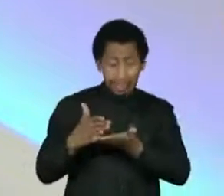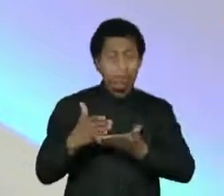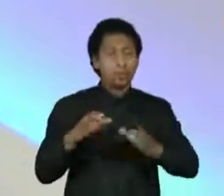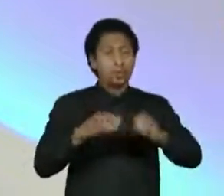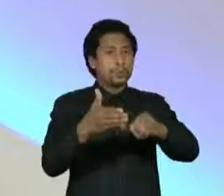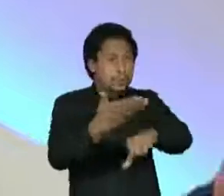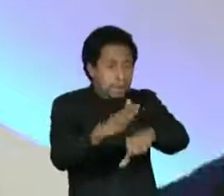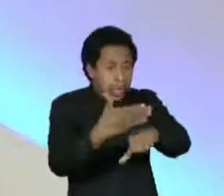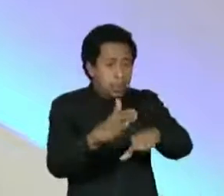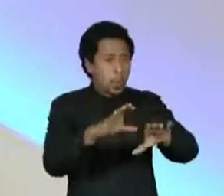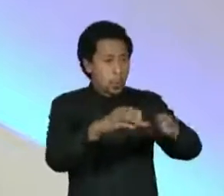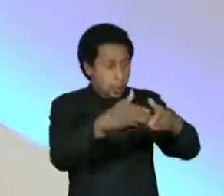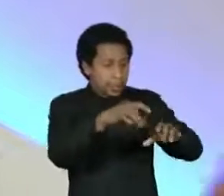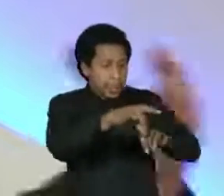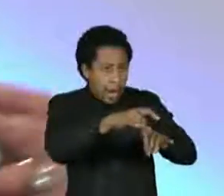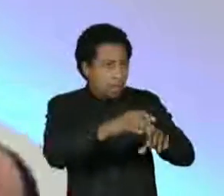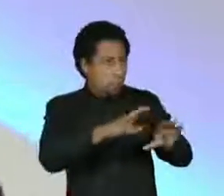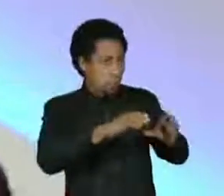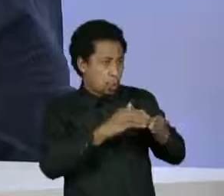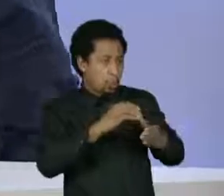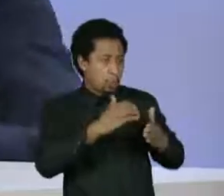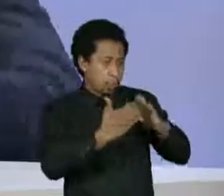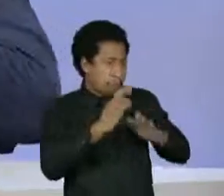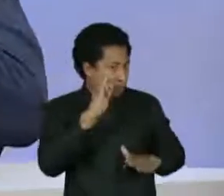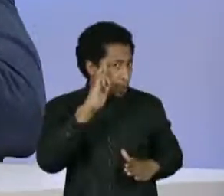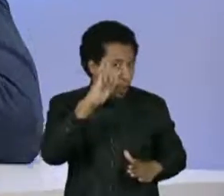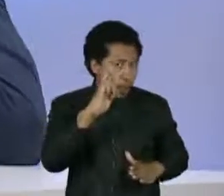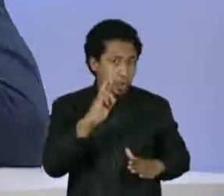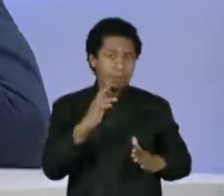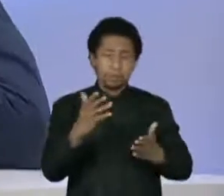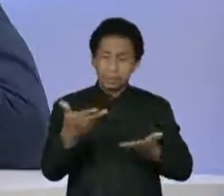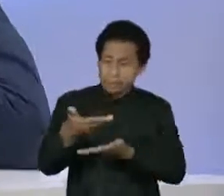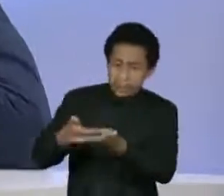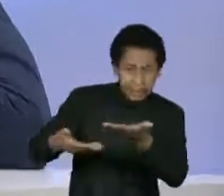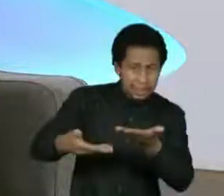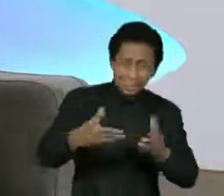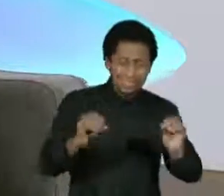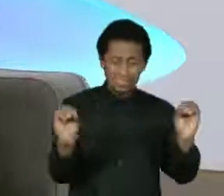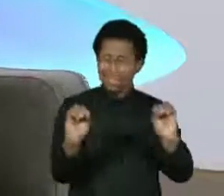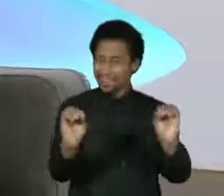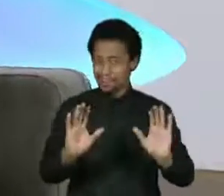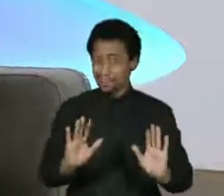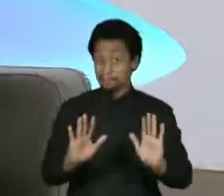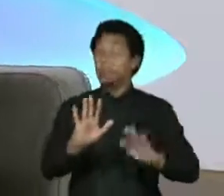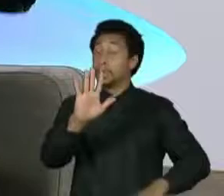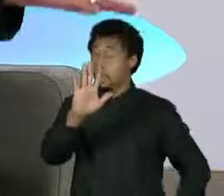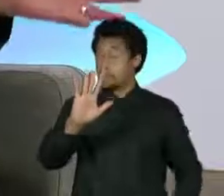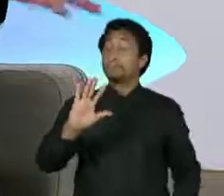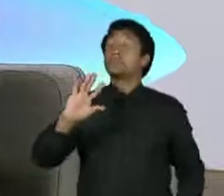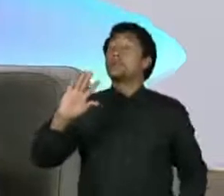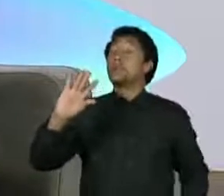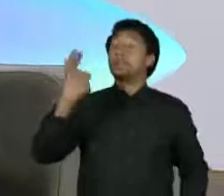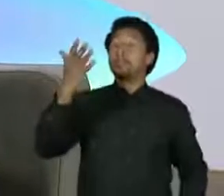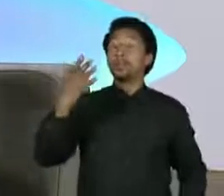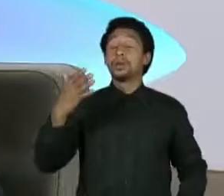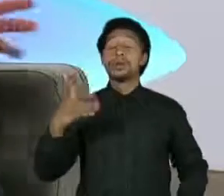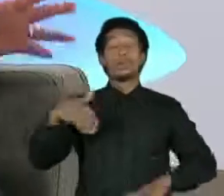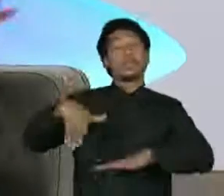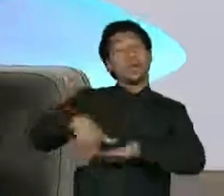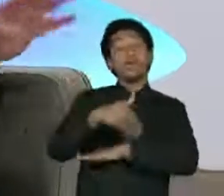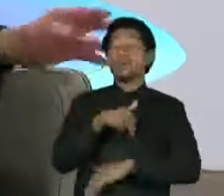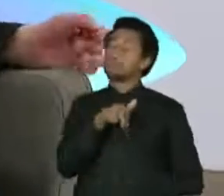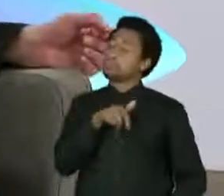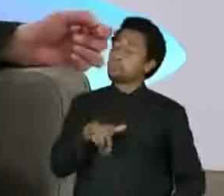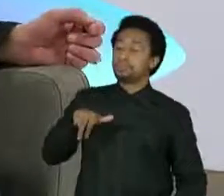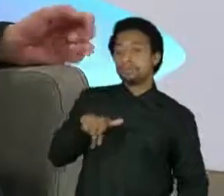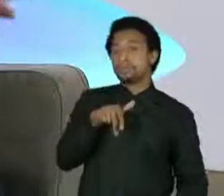com presidentes, com nada. Isso não quer dizer que se eu encontrar um jogador e o cara me cumprimentar e eu sei, pô, toma um café comigo, eu vou